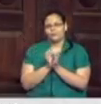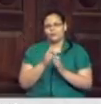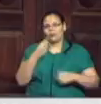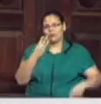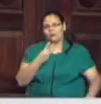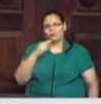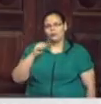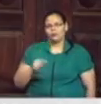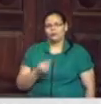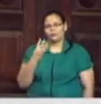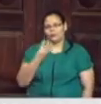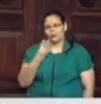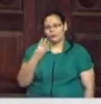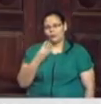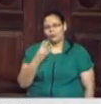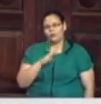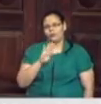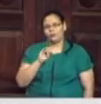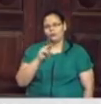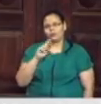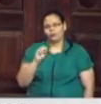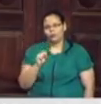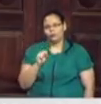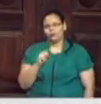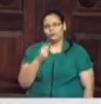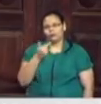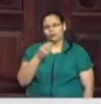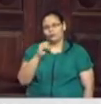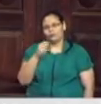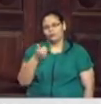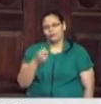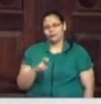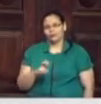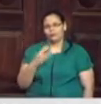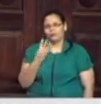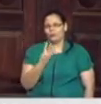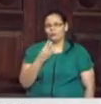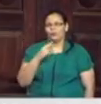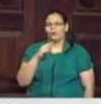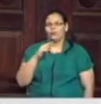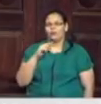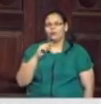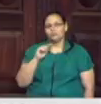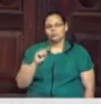3,4 bilhões de reais. E 2015, 4 bi